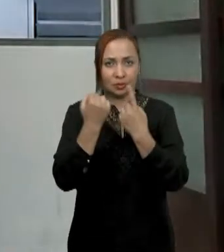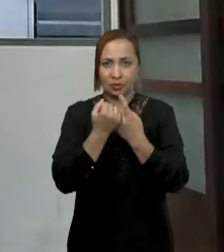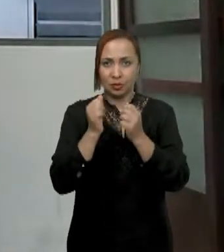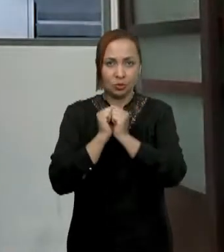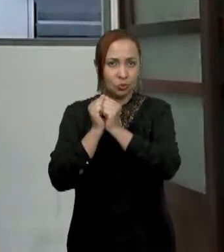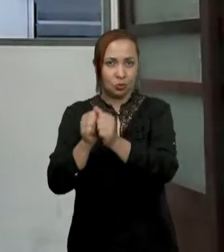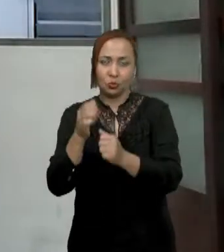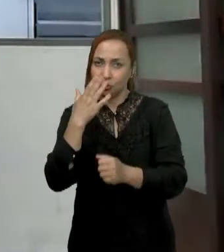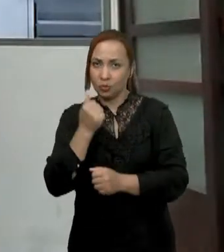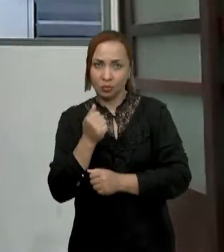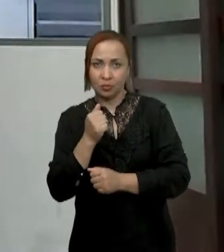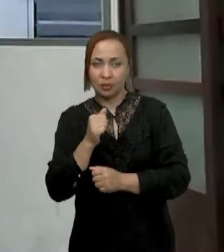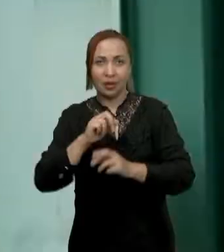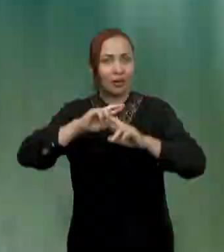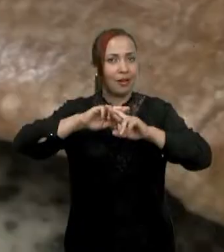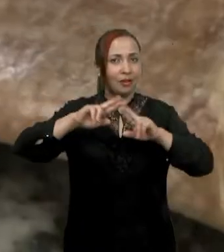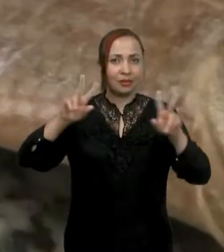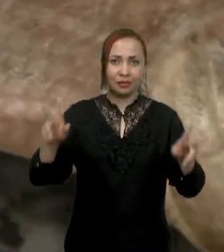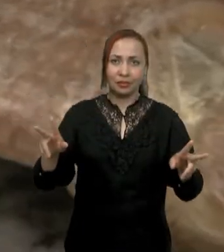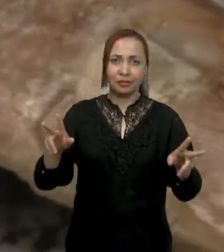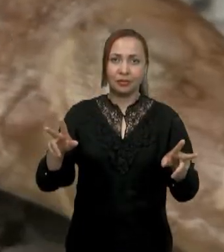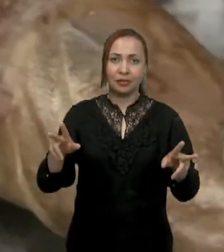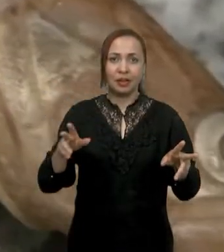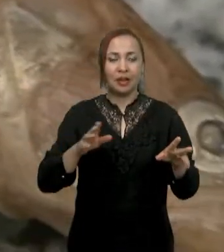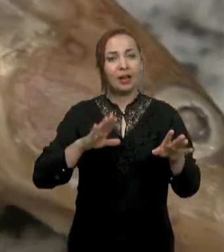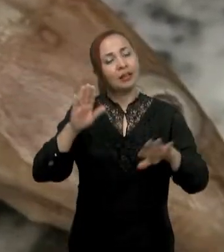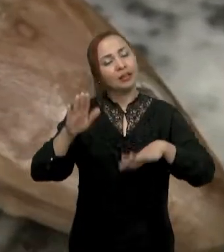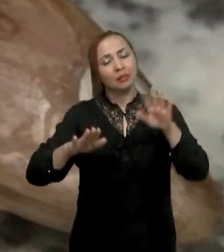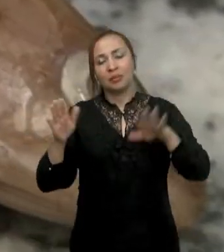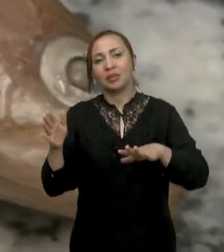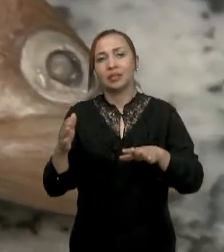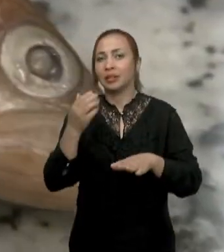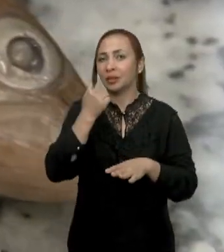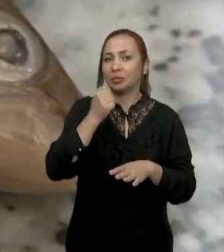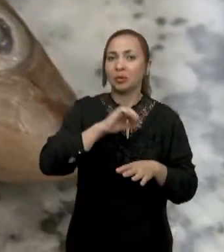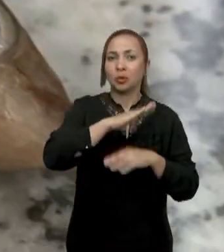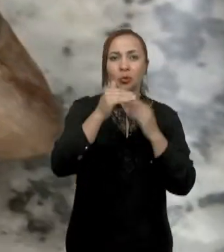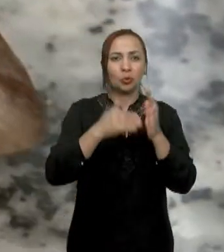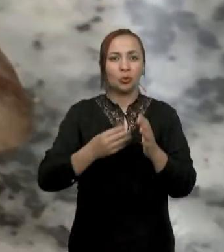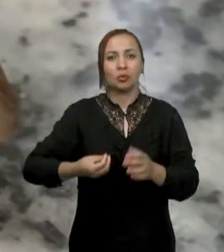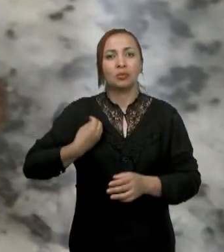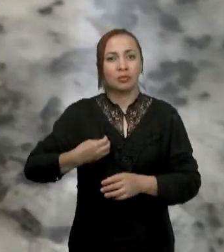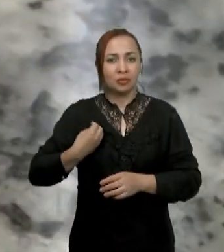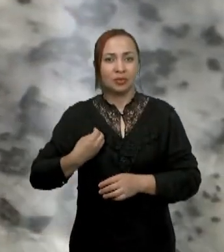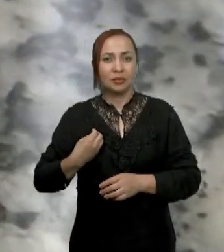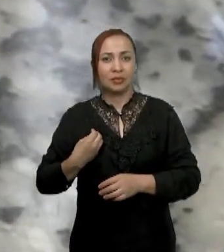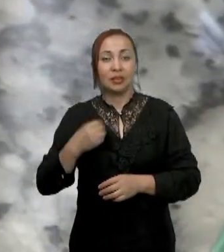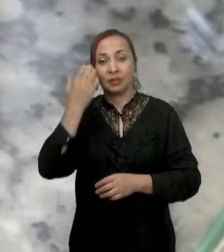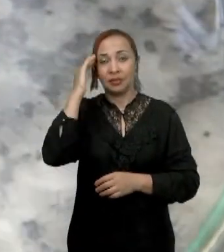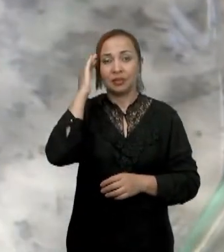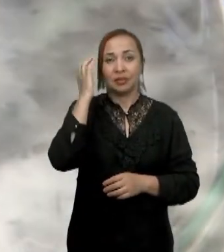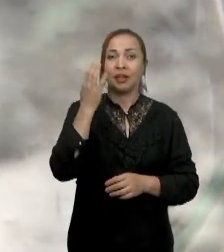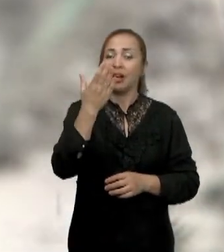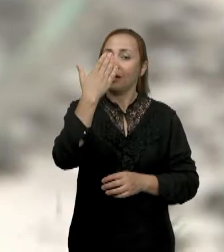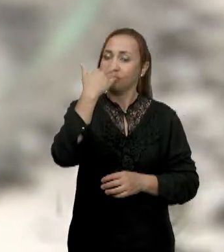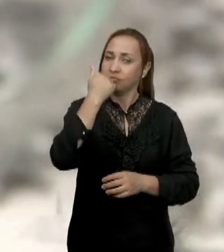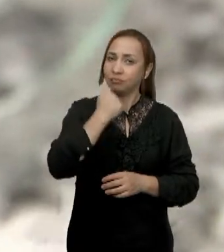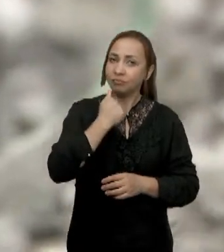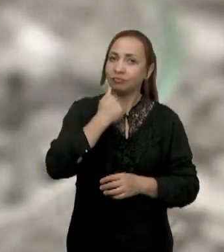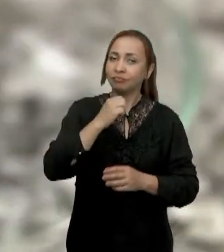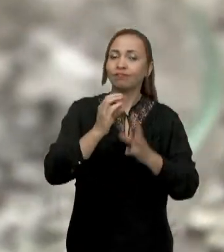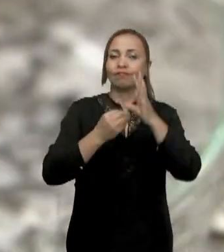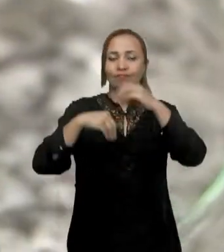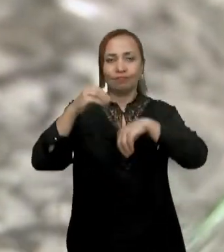essa associação, ou seja, independente do hábito alimentar das espécies, todas estavam sujeitas à